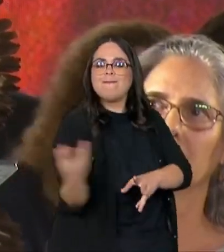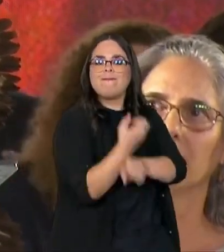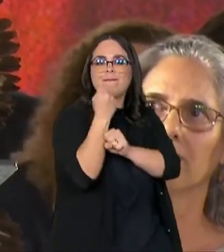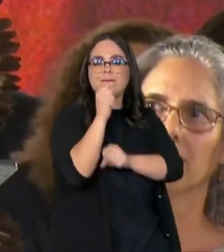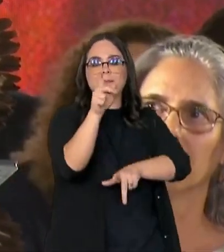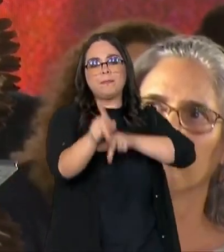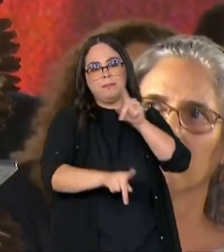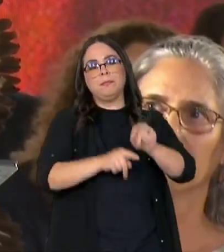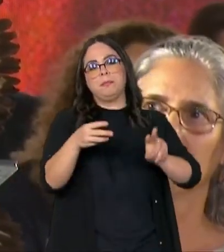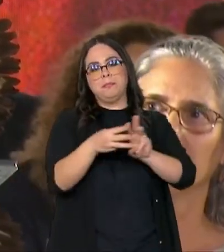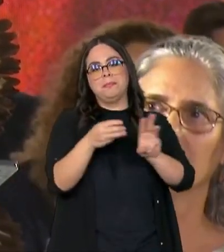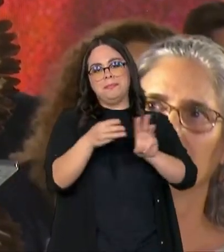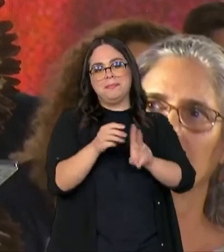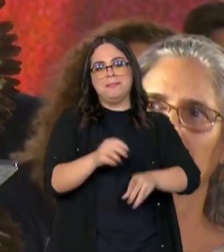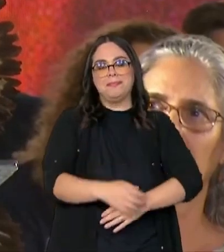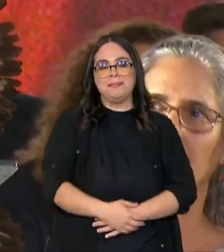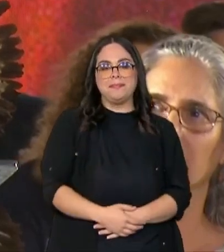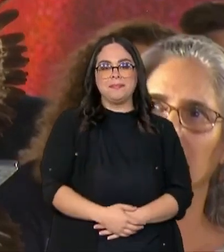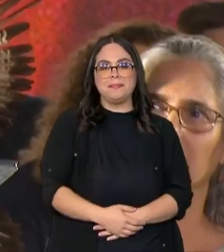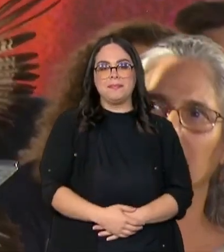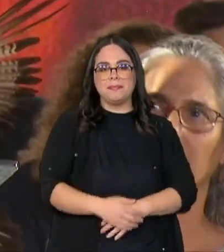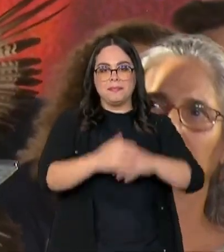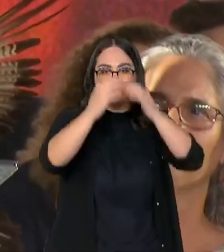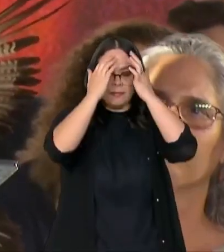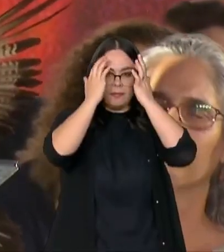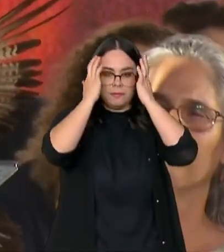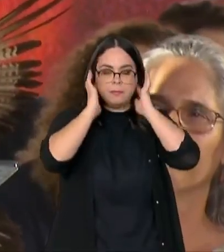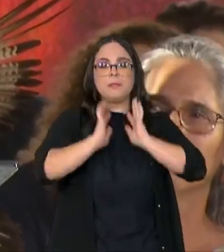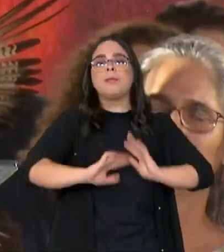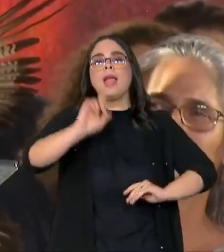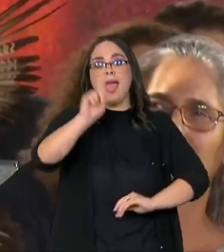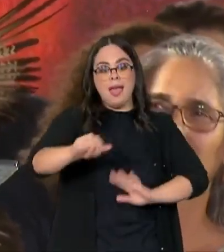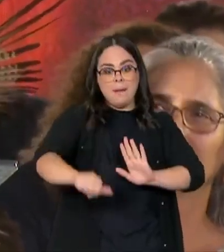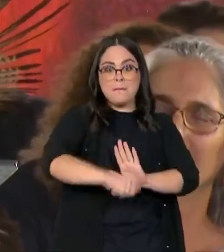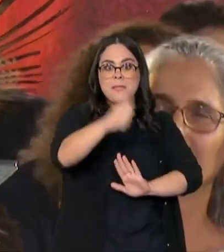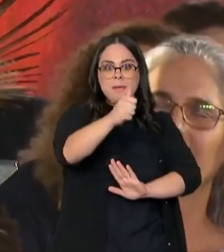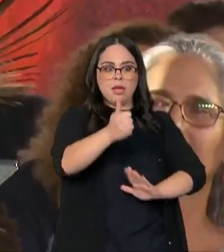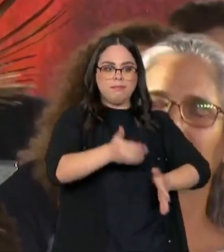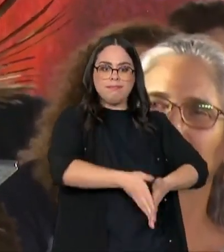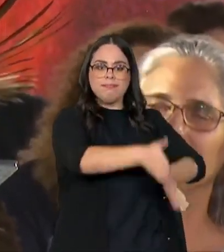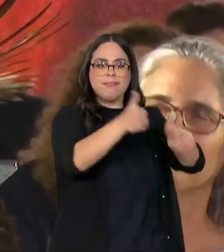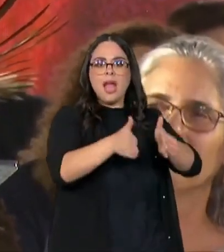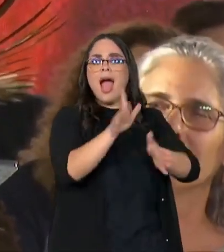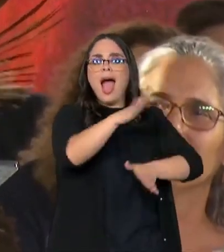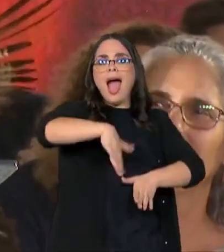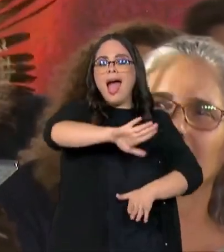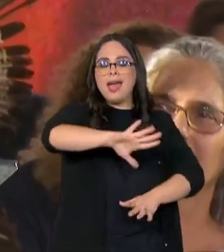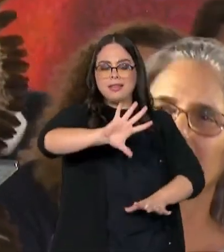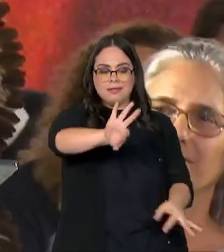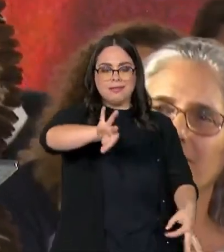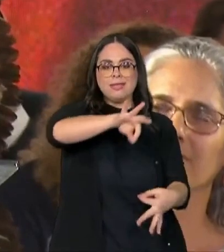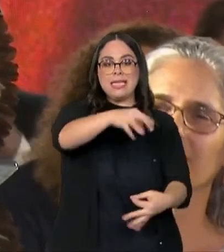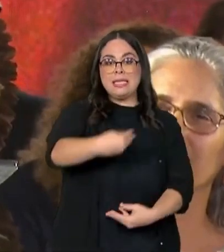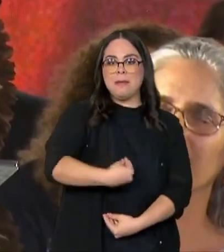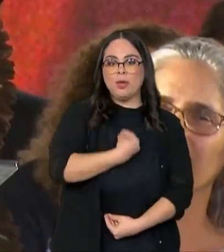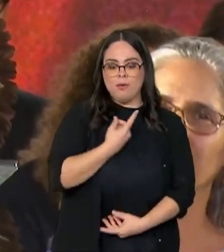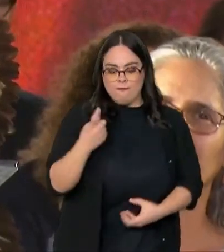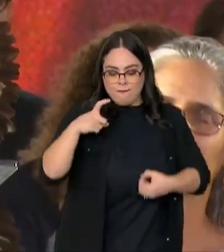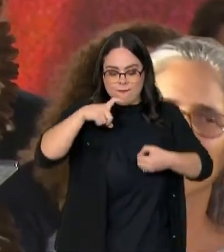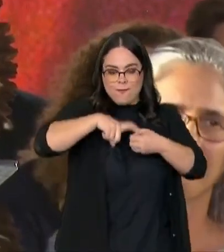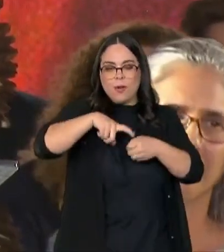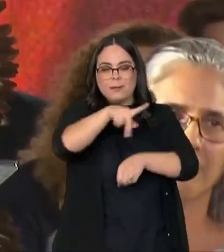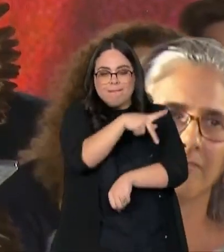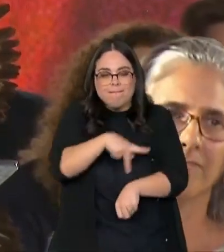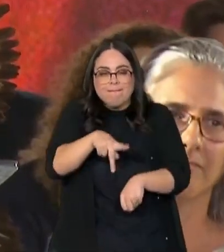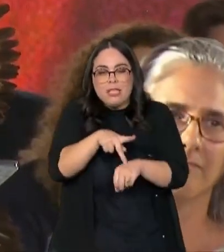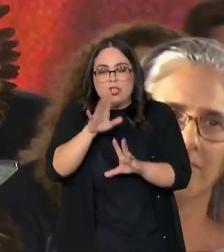povos indígenas. Trata-se do primeiro item indígena de simbolismo espiritual a voltar ao país depois